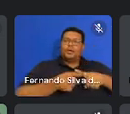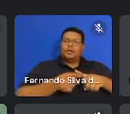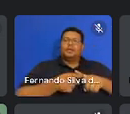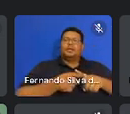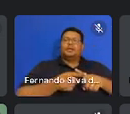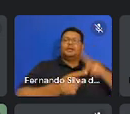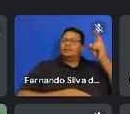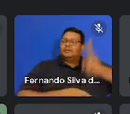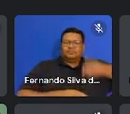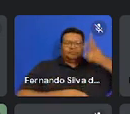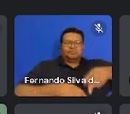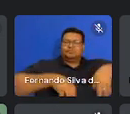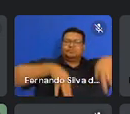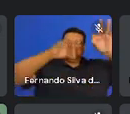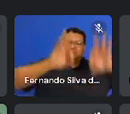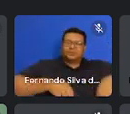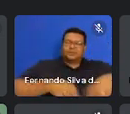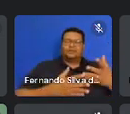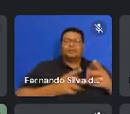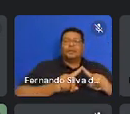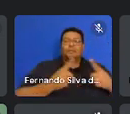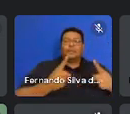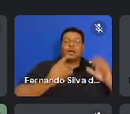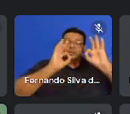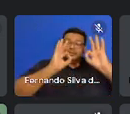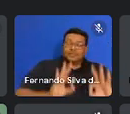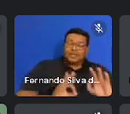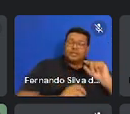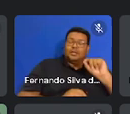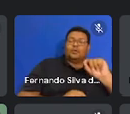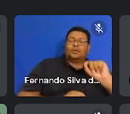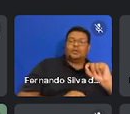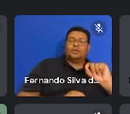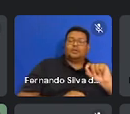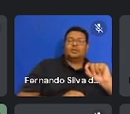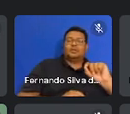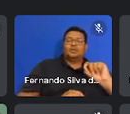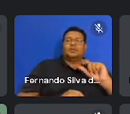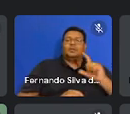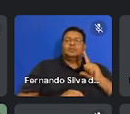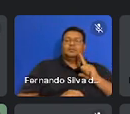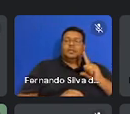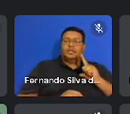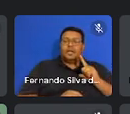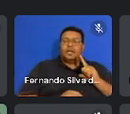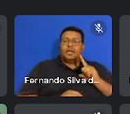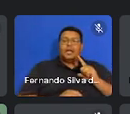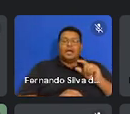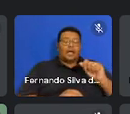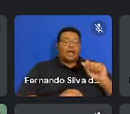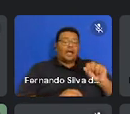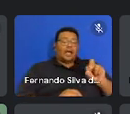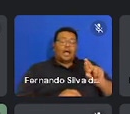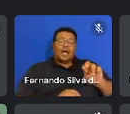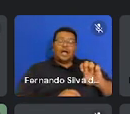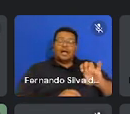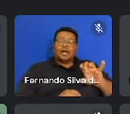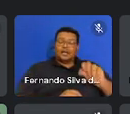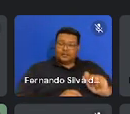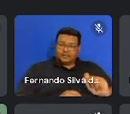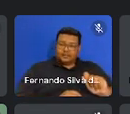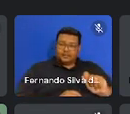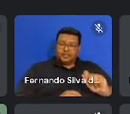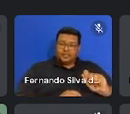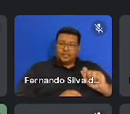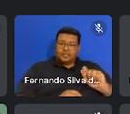fixo. Mas o certo era a gente trabalhar com área. Então a gente teria que falar área, que é nada mais, nada menos